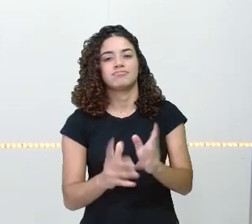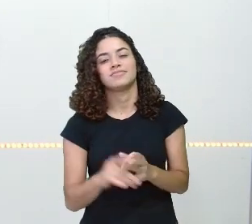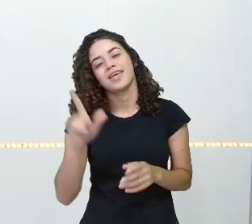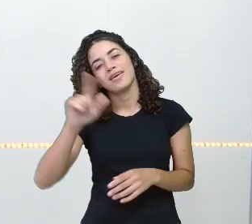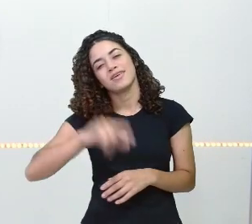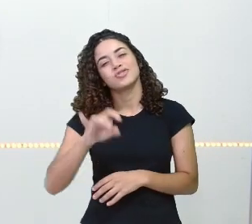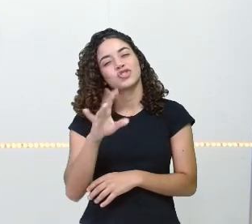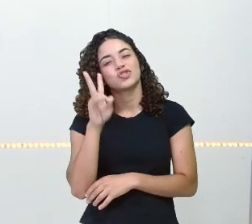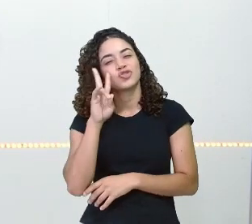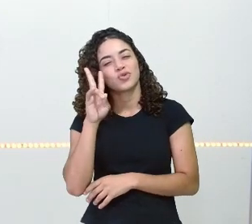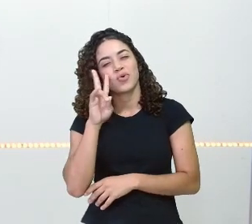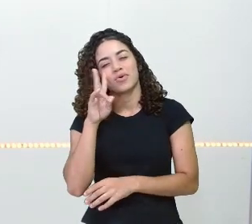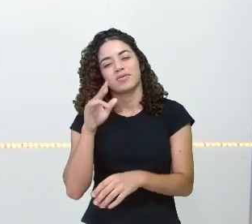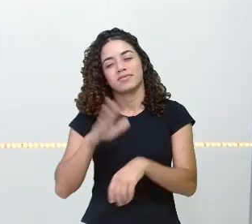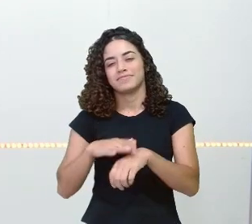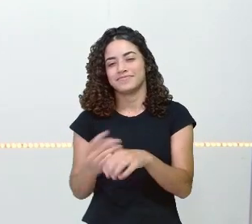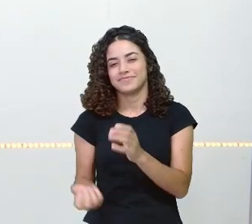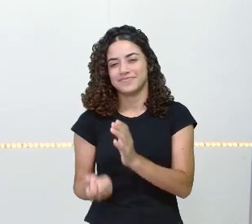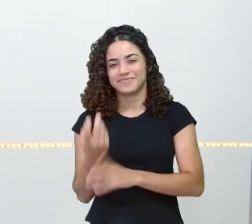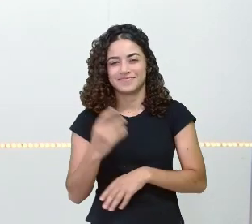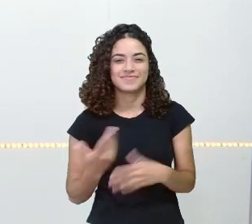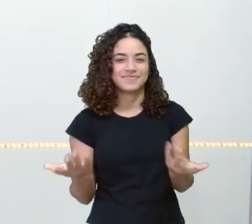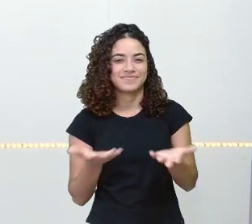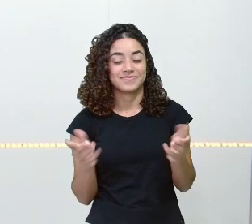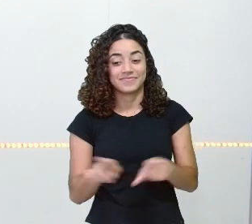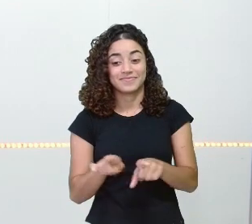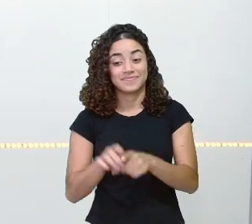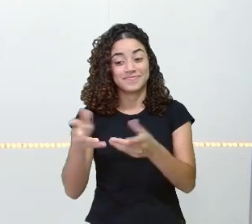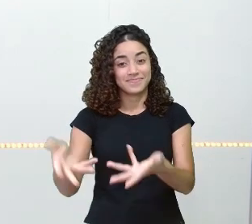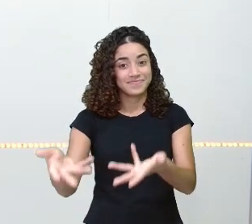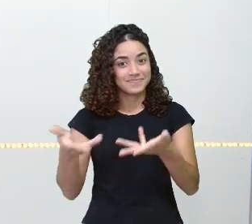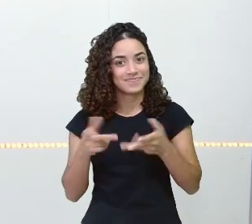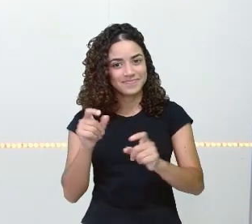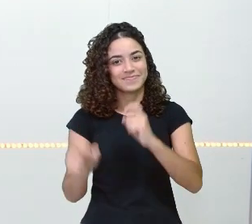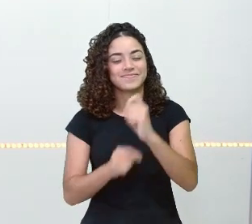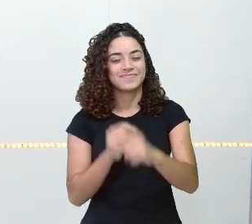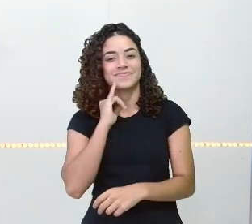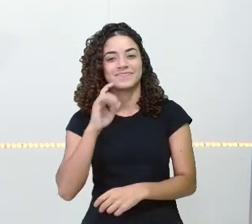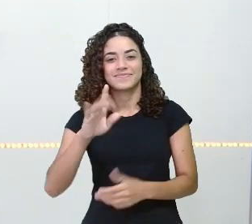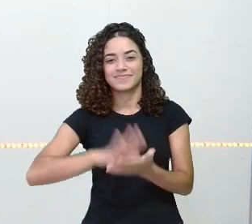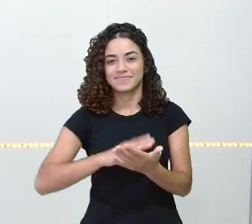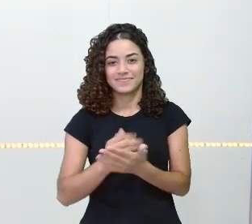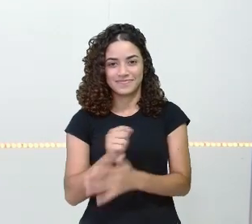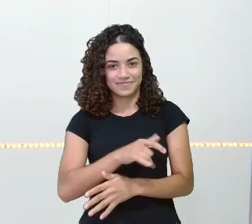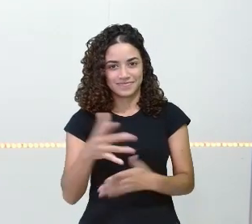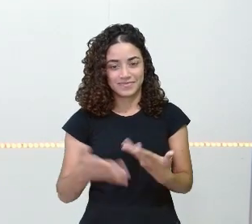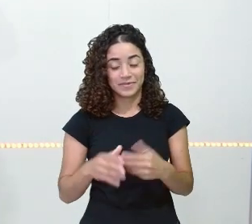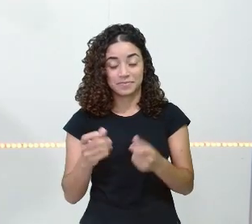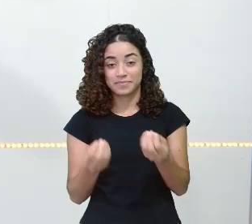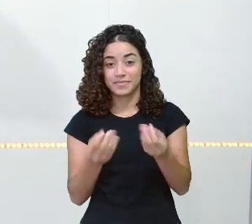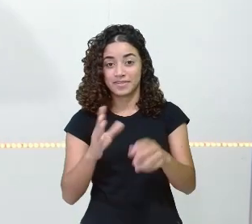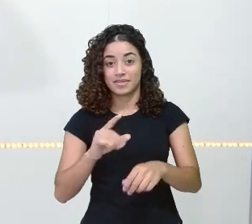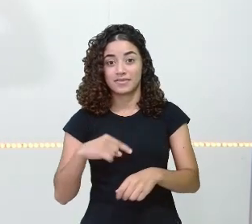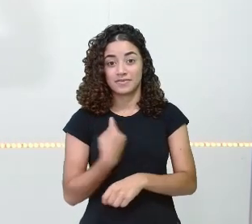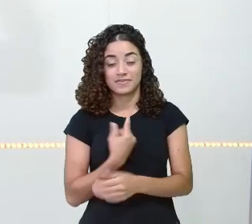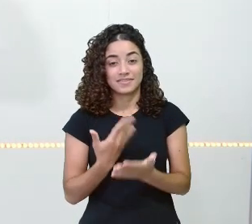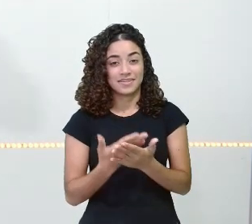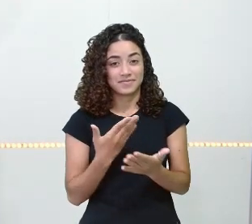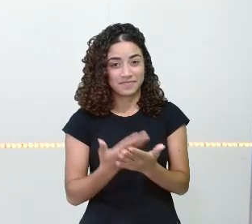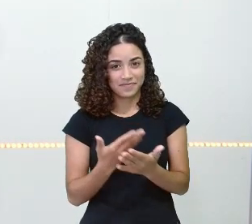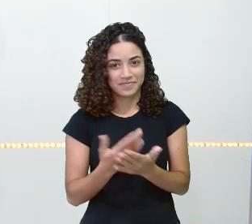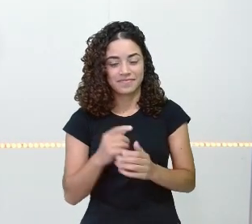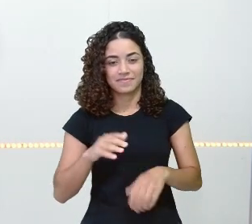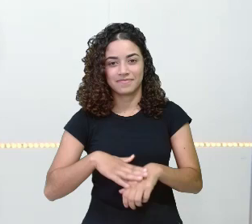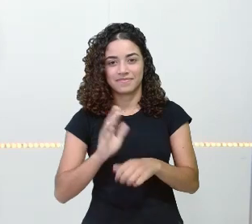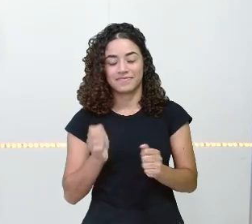só uma historinha. Vamos dar as boas-vindas também à Ingrid, nossa intérprete de Libras, tornando a nossa aula mais inclusiva.